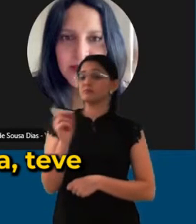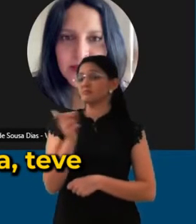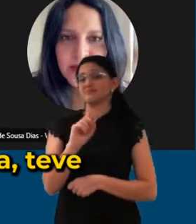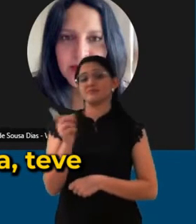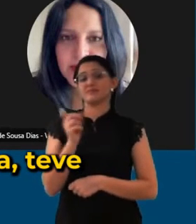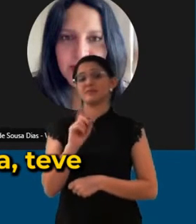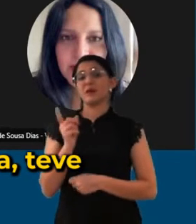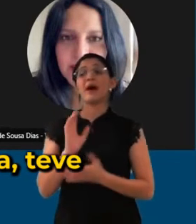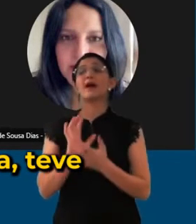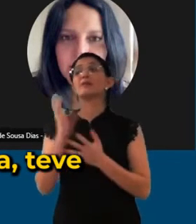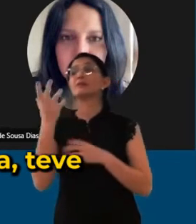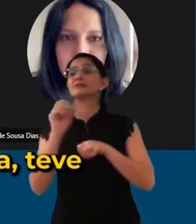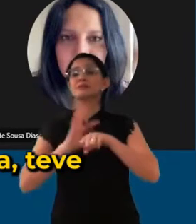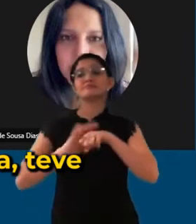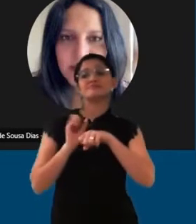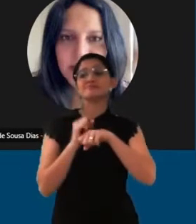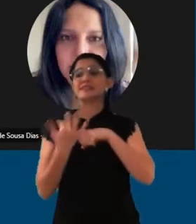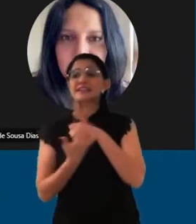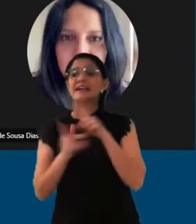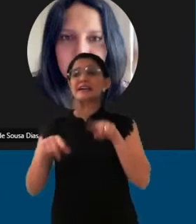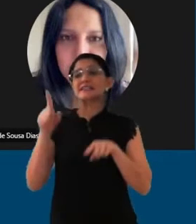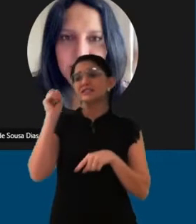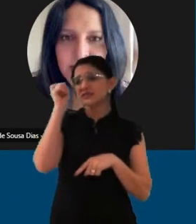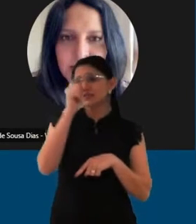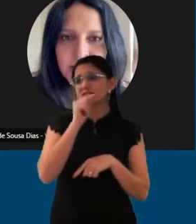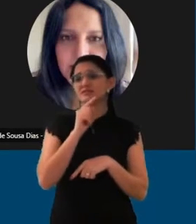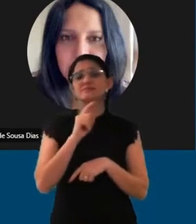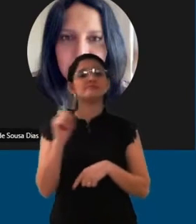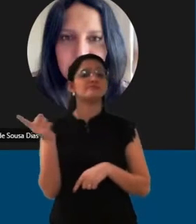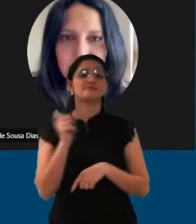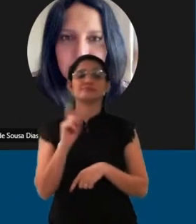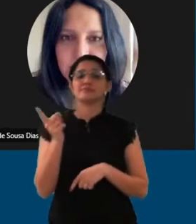aí teve a pandemia, teve dificuldade, e aí veio a ação